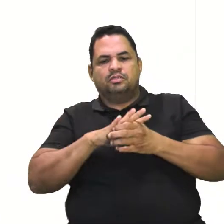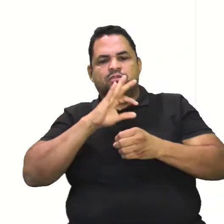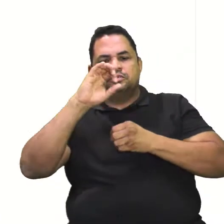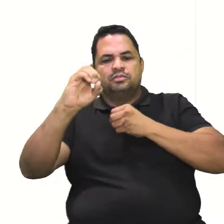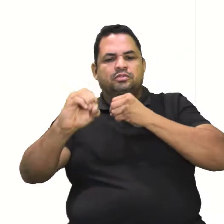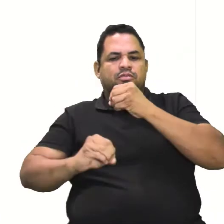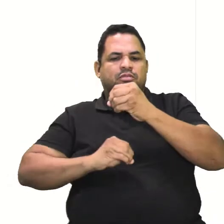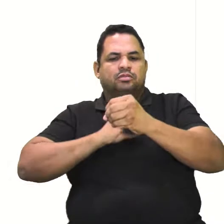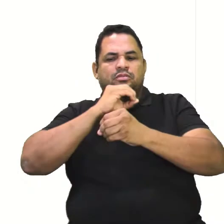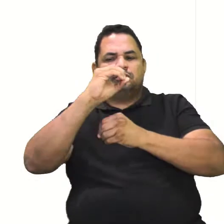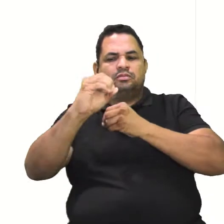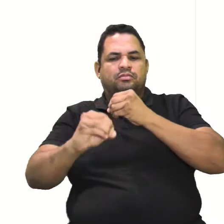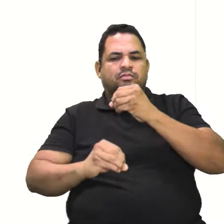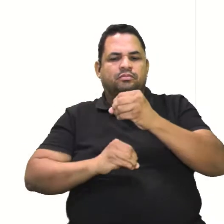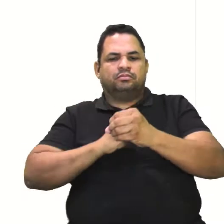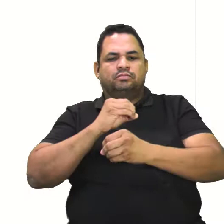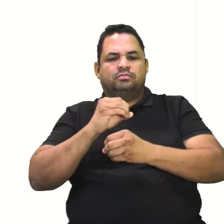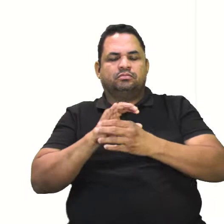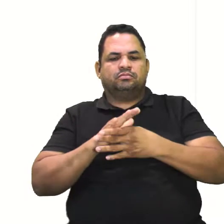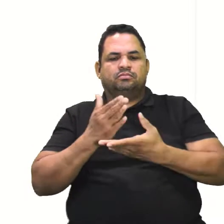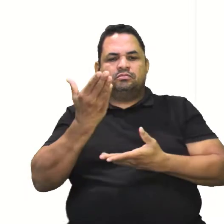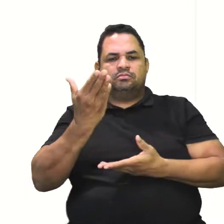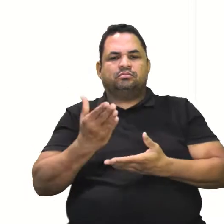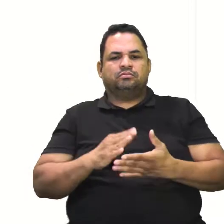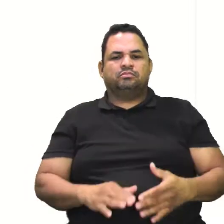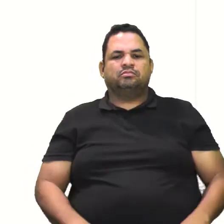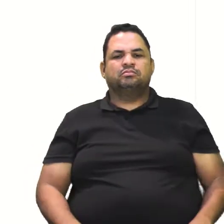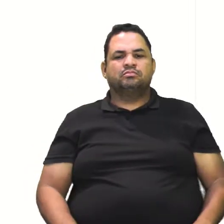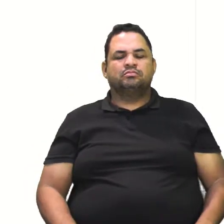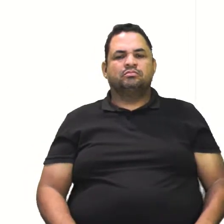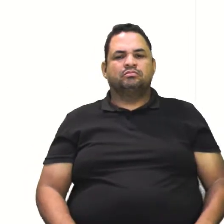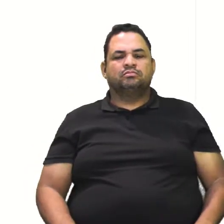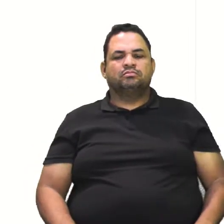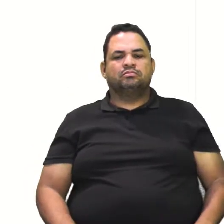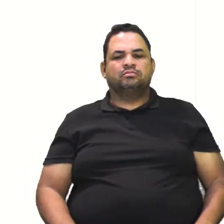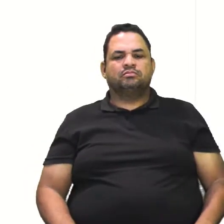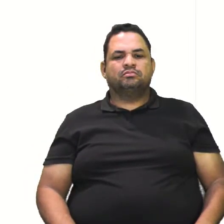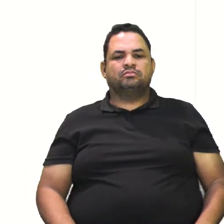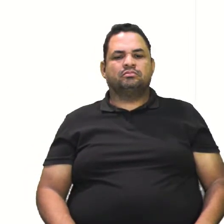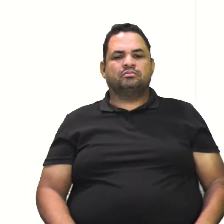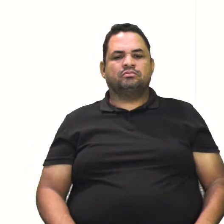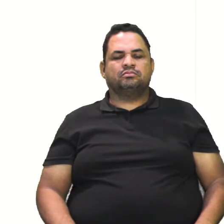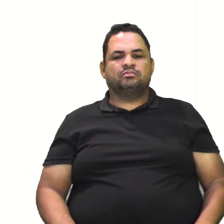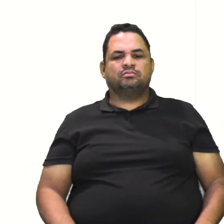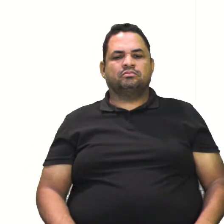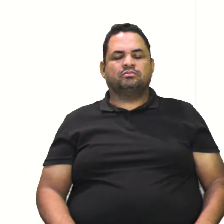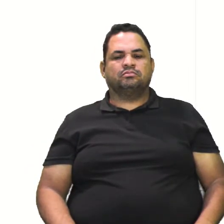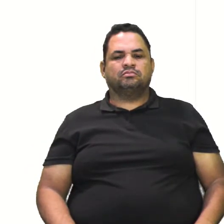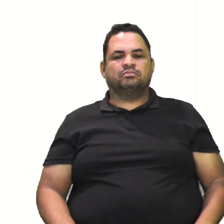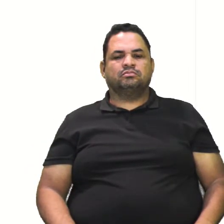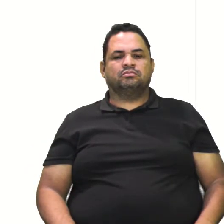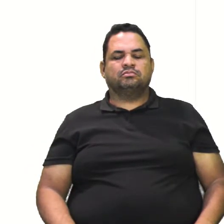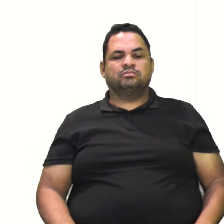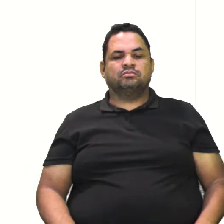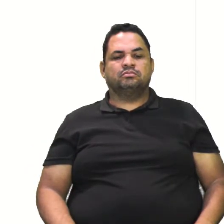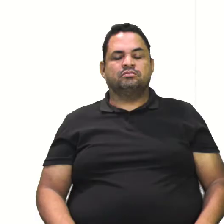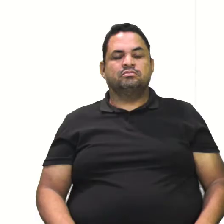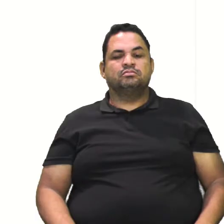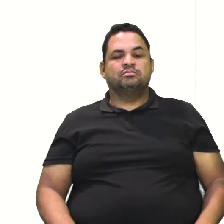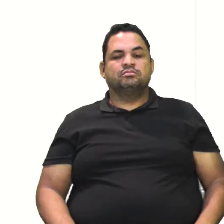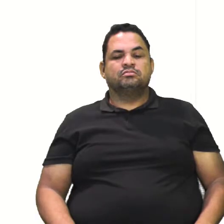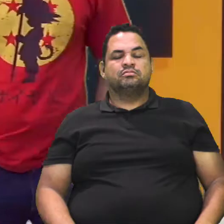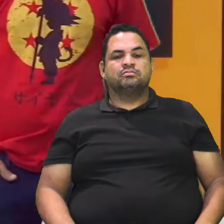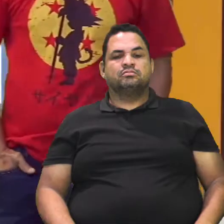planetas em forma de elipse. Ficou fora, né? Tem hora que desloca, né? Pois é. Olha aqui com a gente,